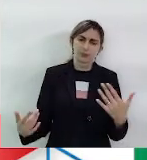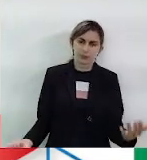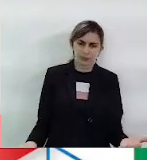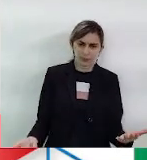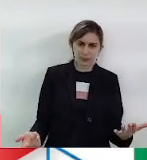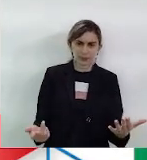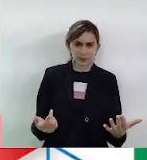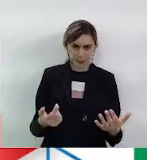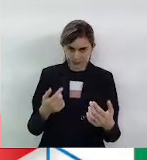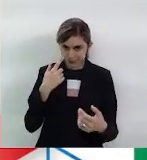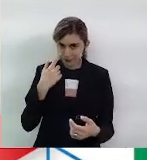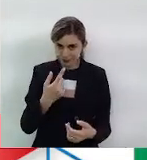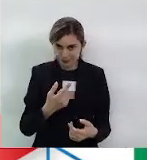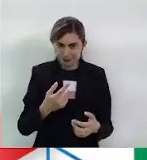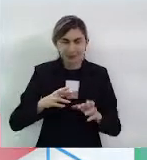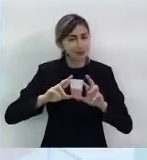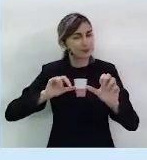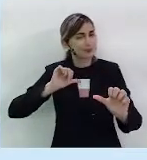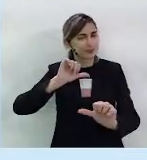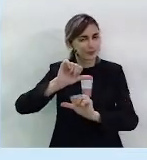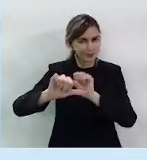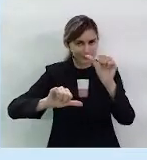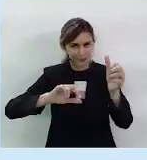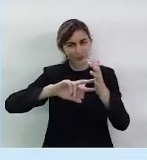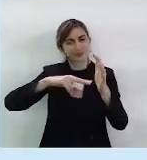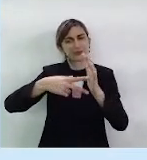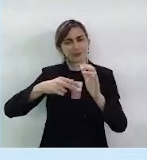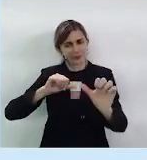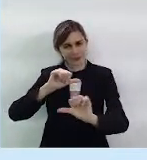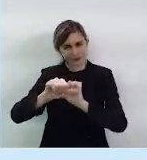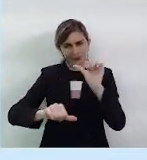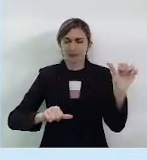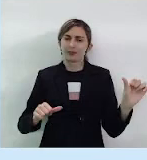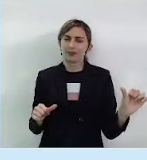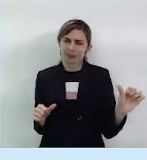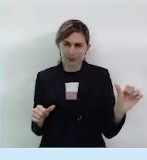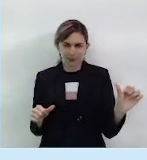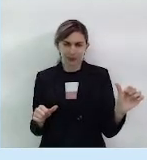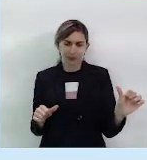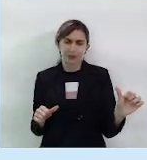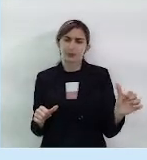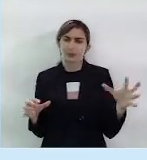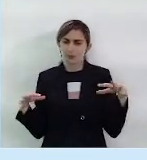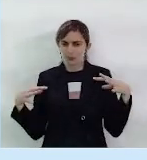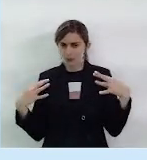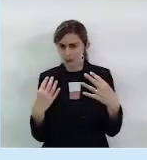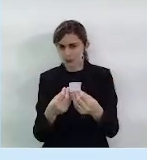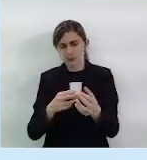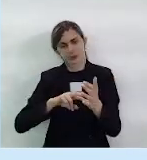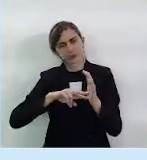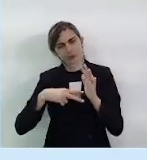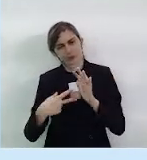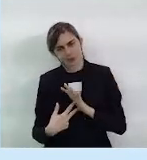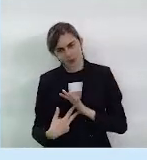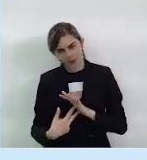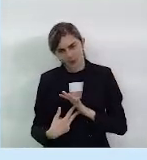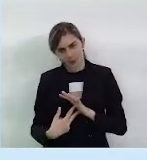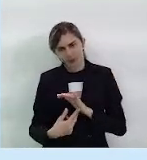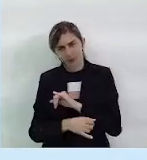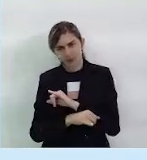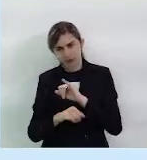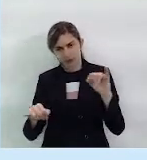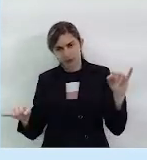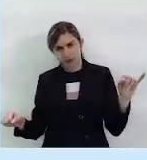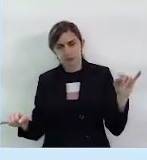alguém. Viram como a mudança da preposição transforma todo o sentido do